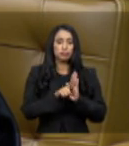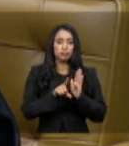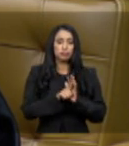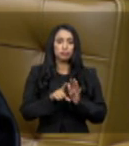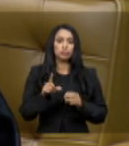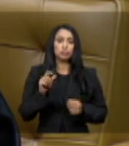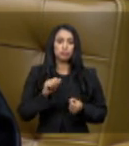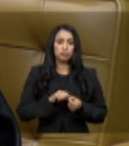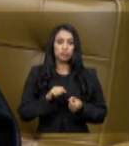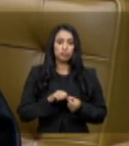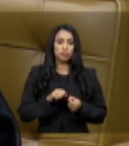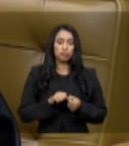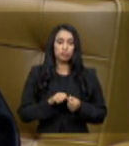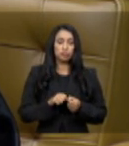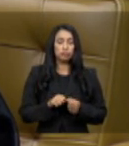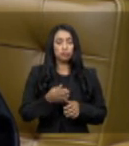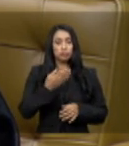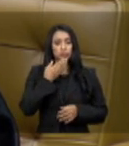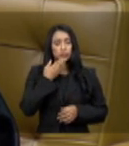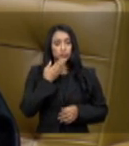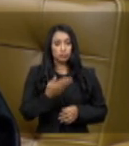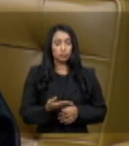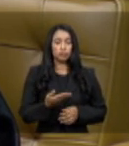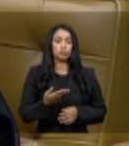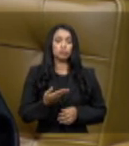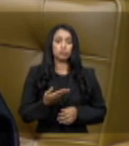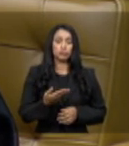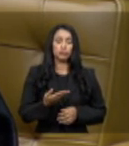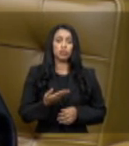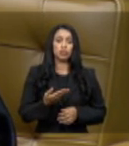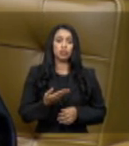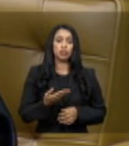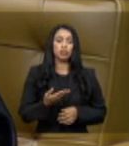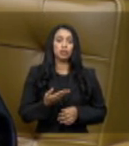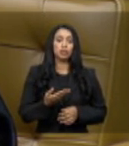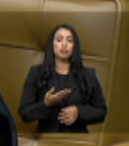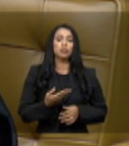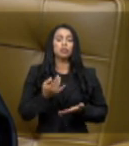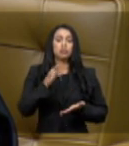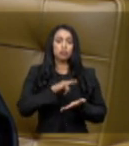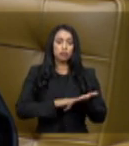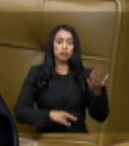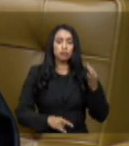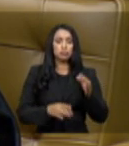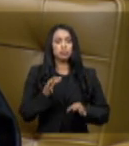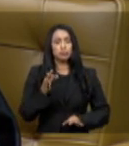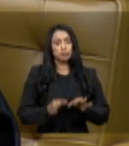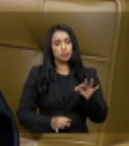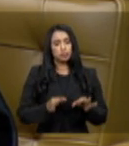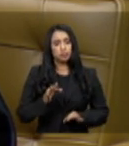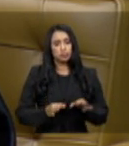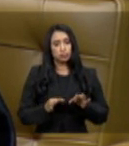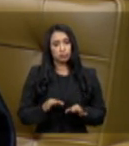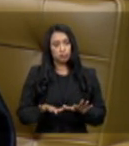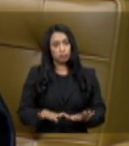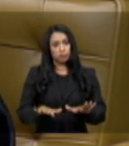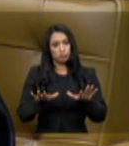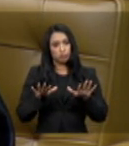ativa do requerente do amigos cure na linha da jurisprudência da corte